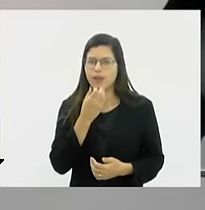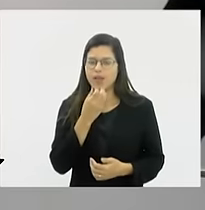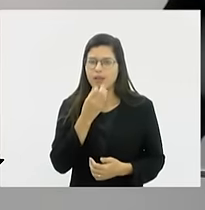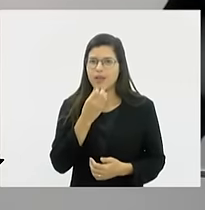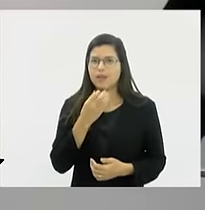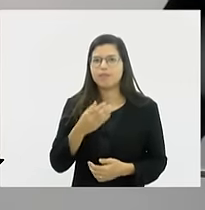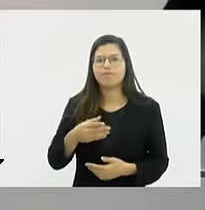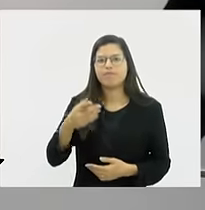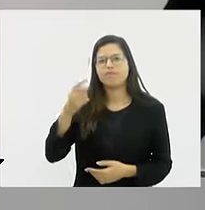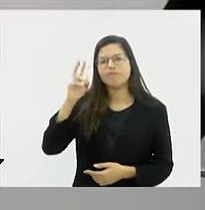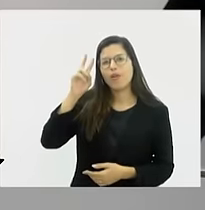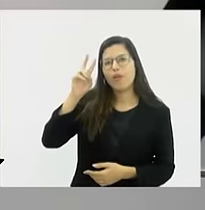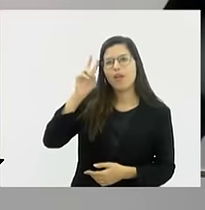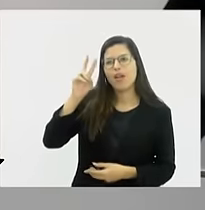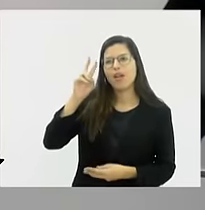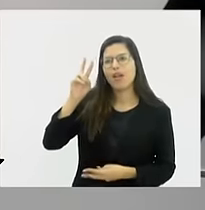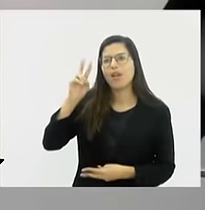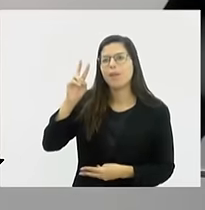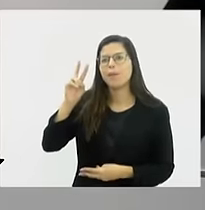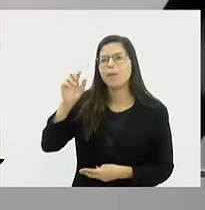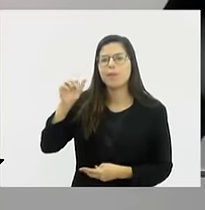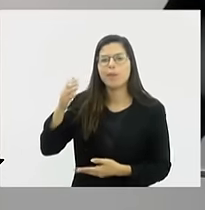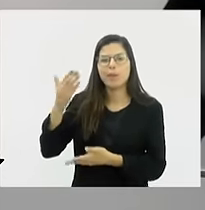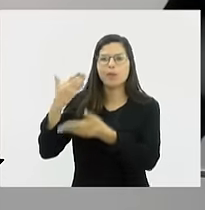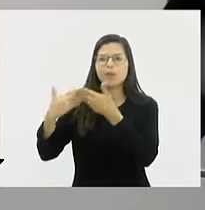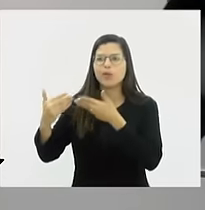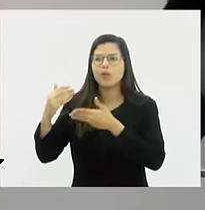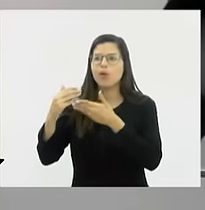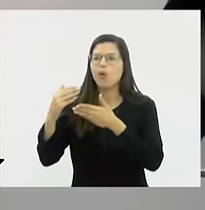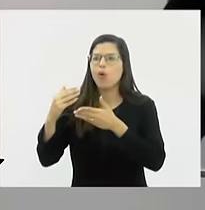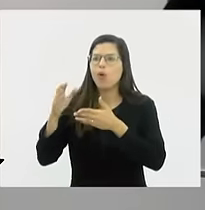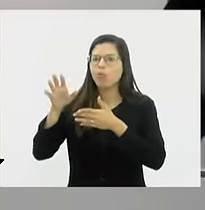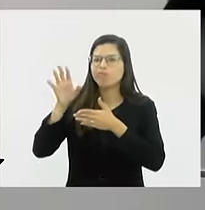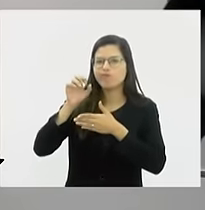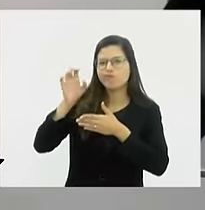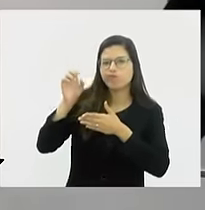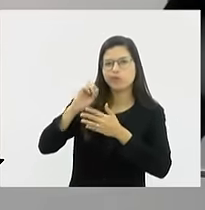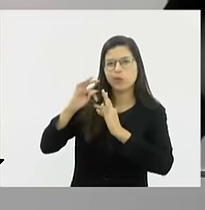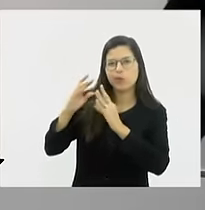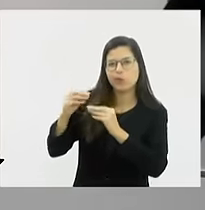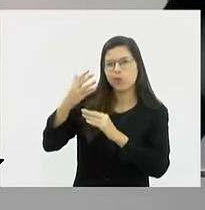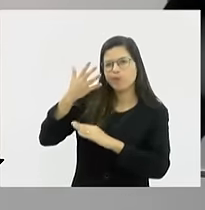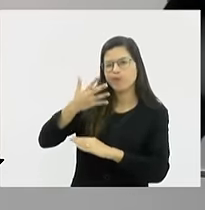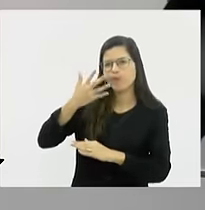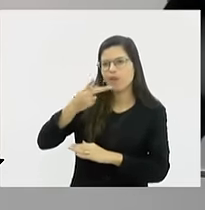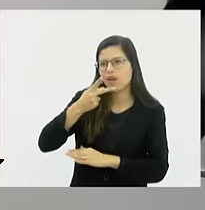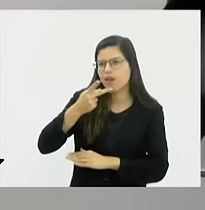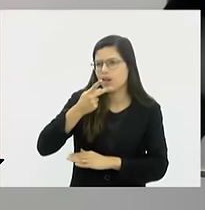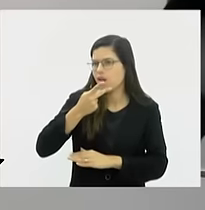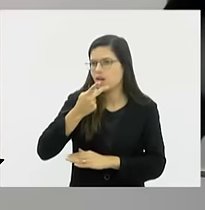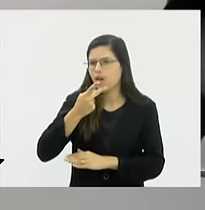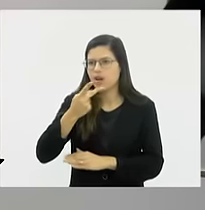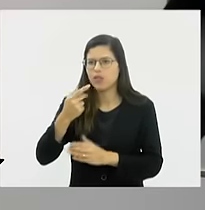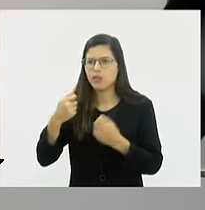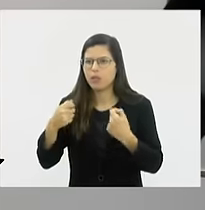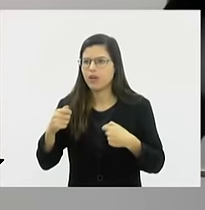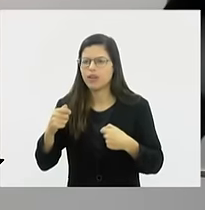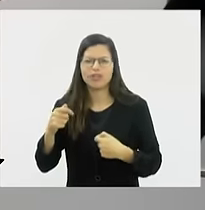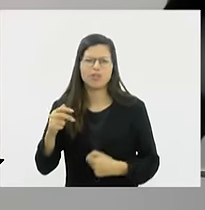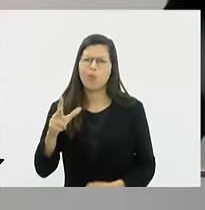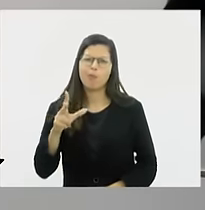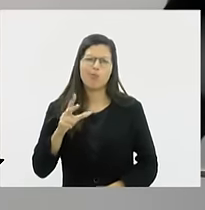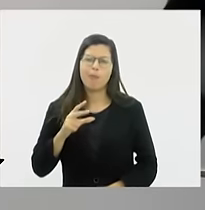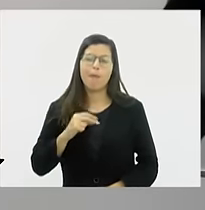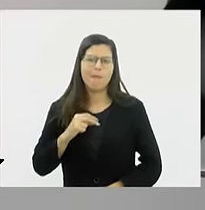tempo, ouvindo tudo transcorrido, falado, e todos, eu não preciso nem entrar no mérito da